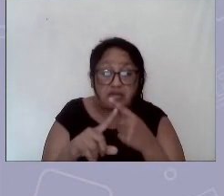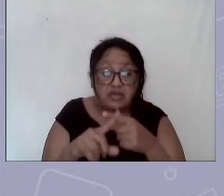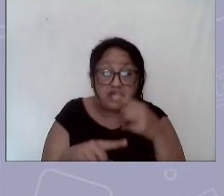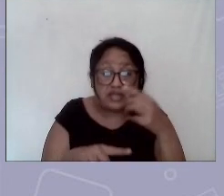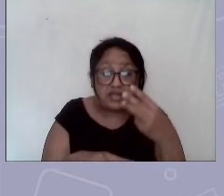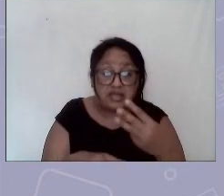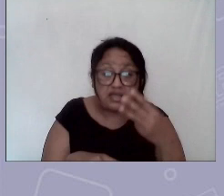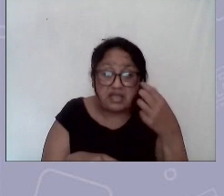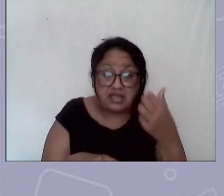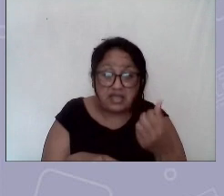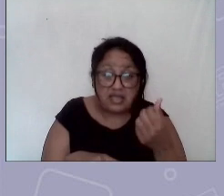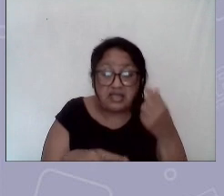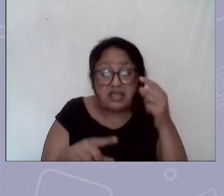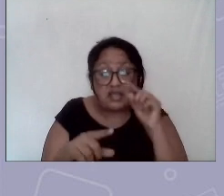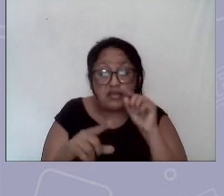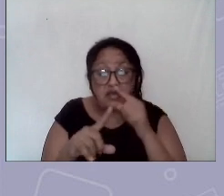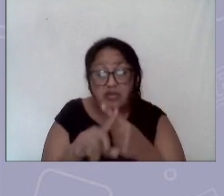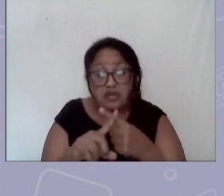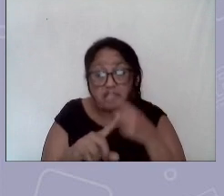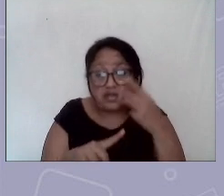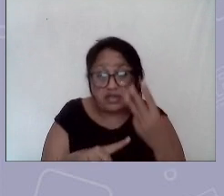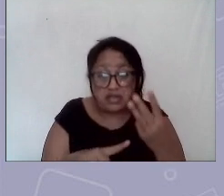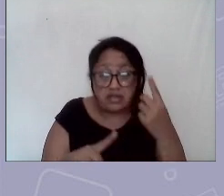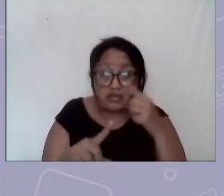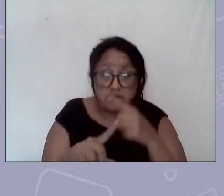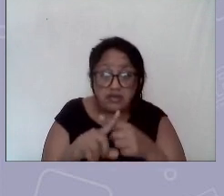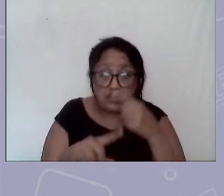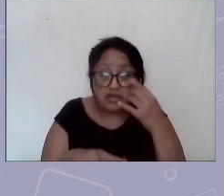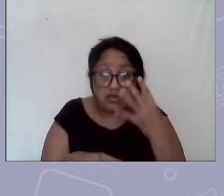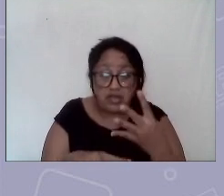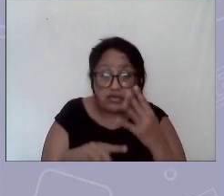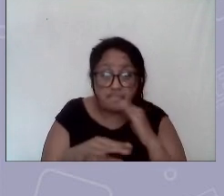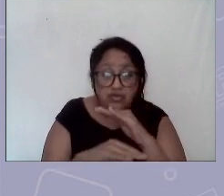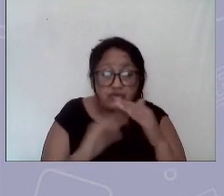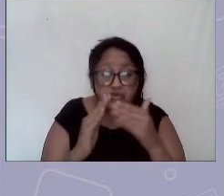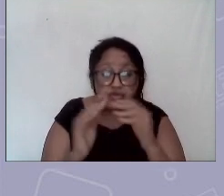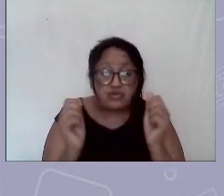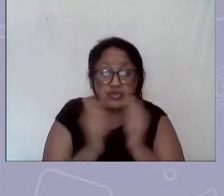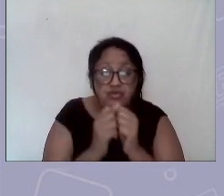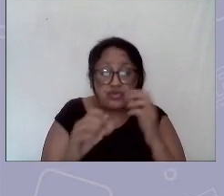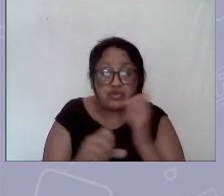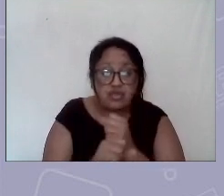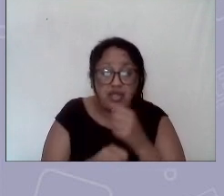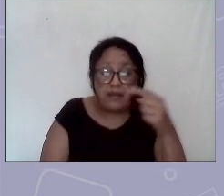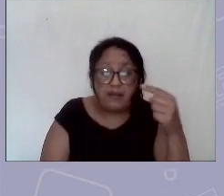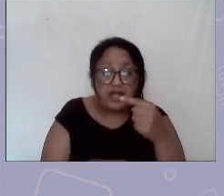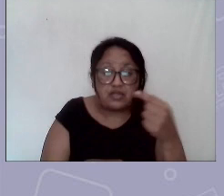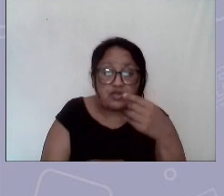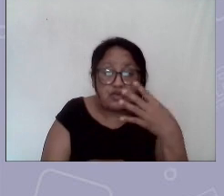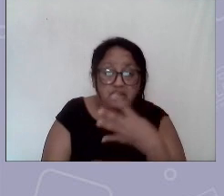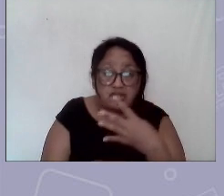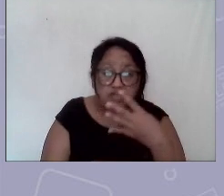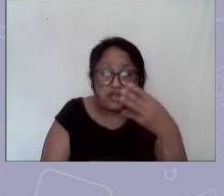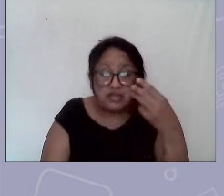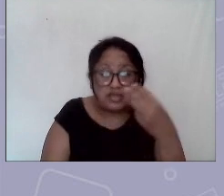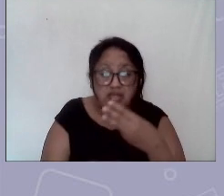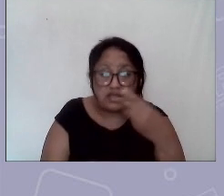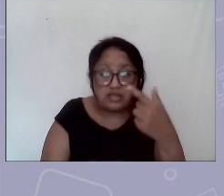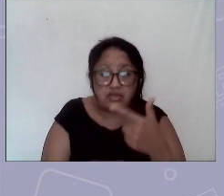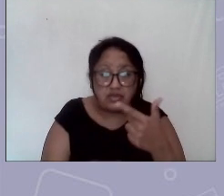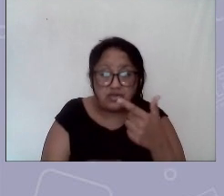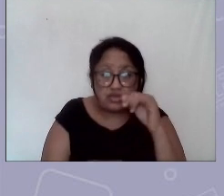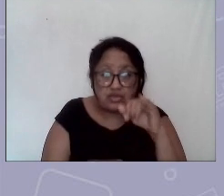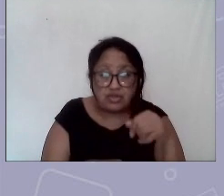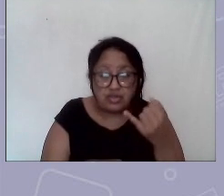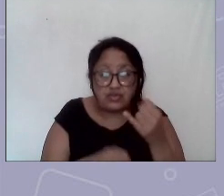que multiplica 3 que multiplica 4 isso dá menos 432 de joules então você vê